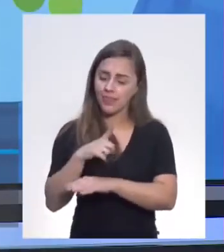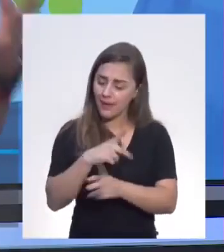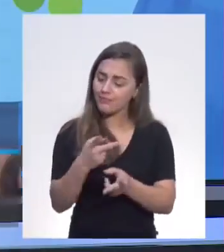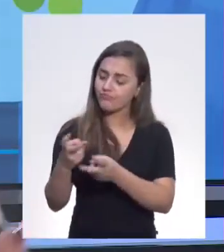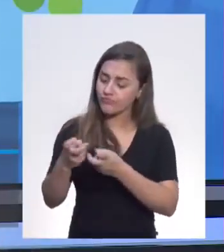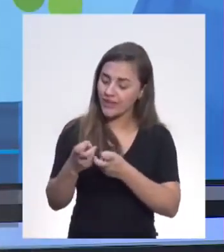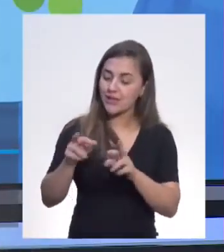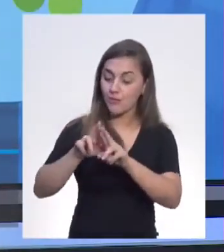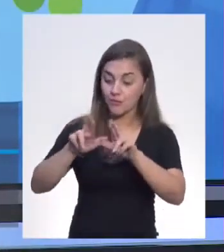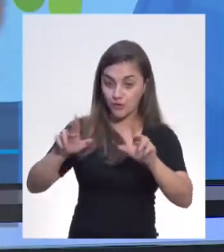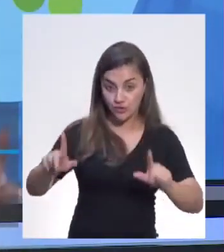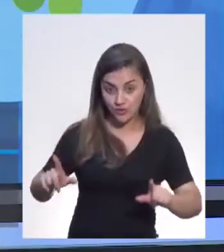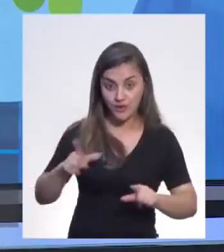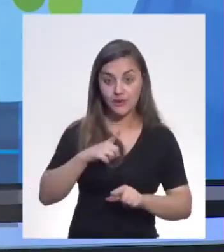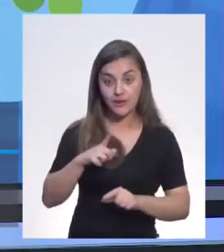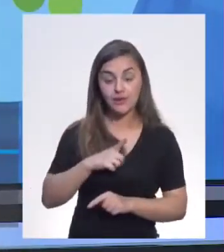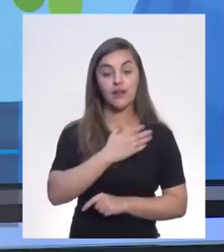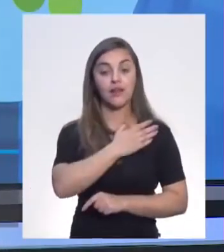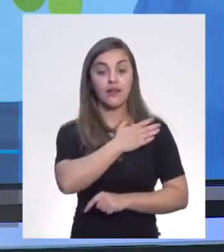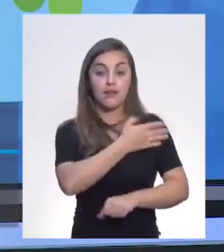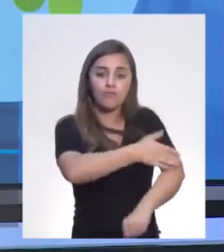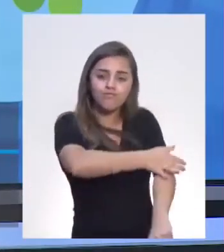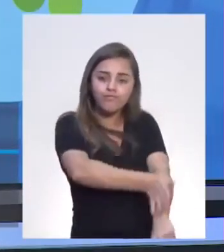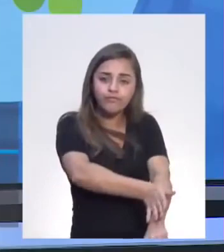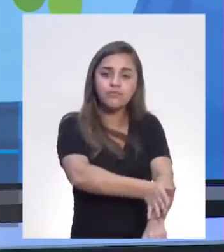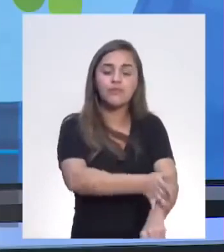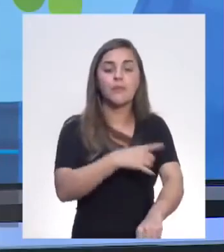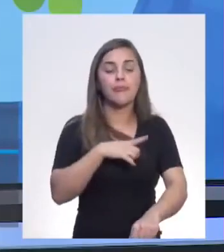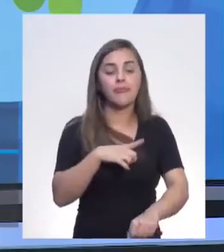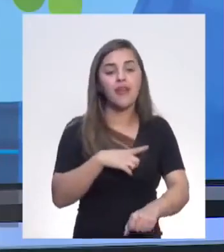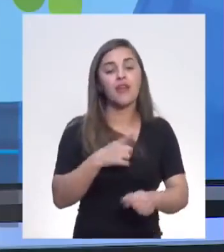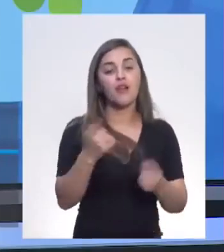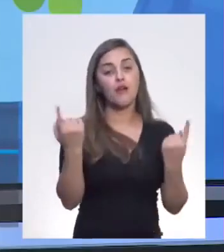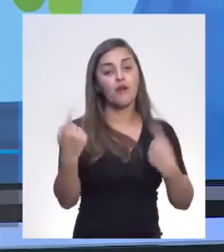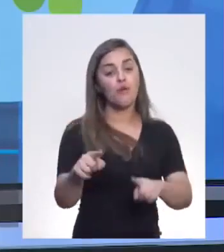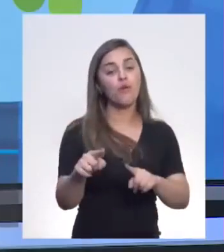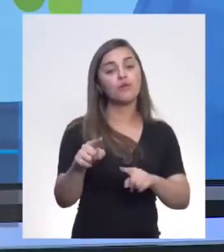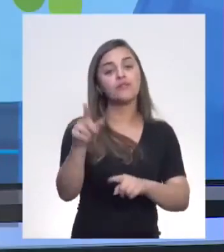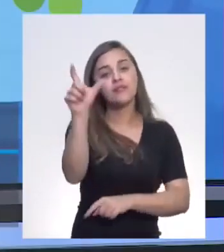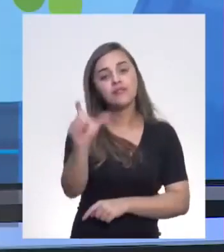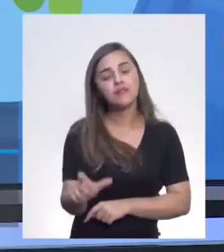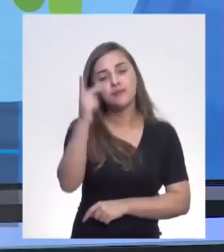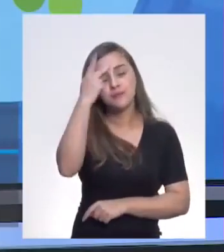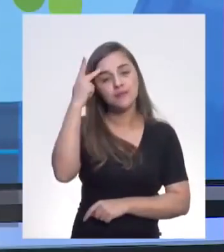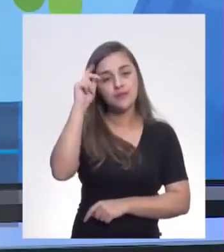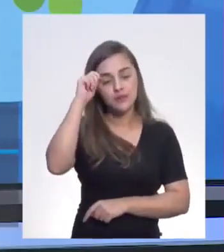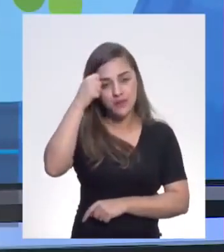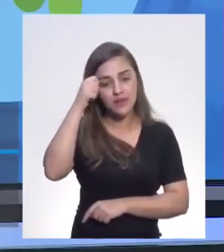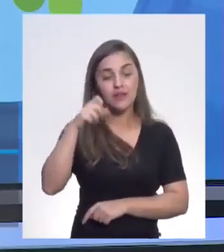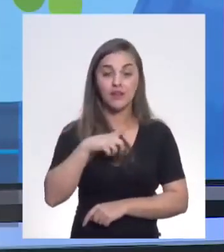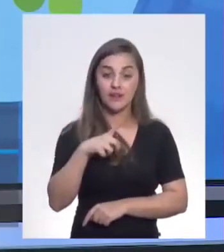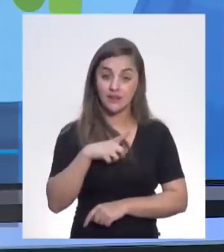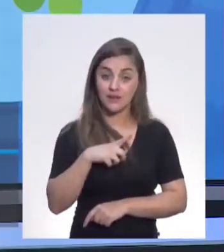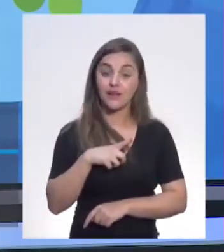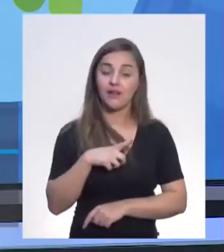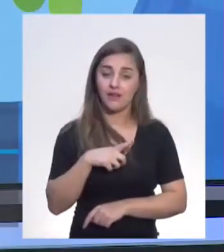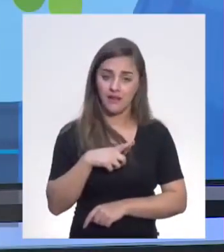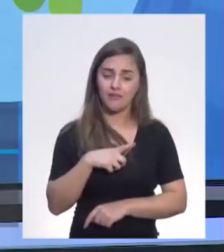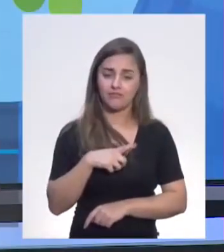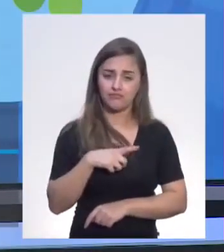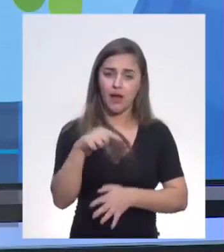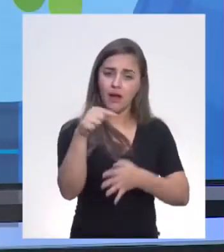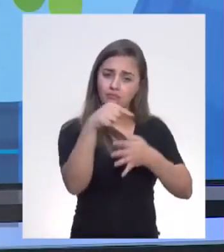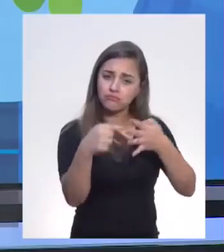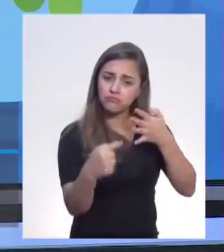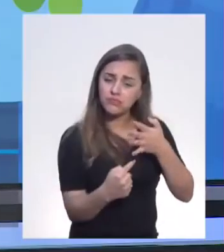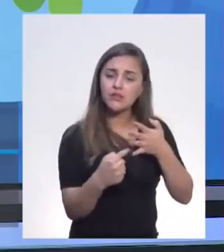por mais que exista um racismo contra pessoas negras, também existem algumas coisas mais específicas, como a questão do feminismo